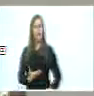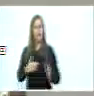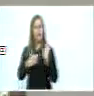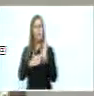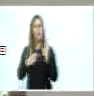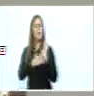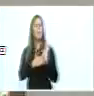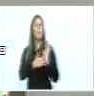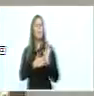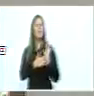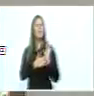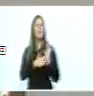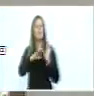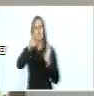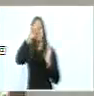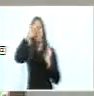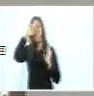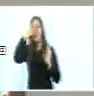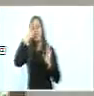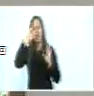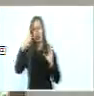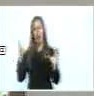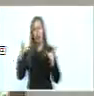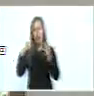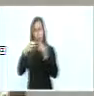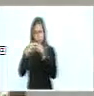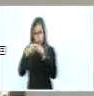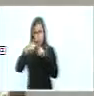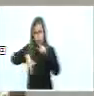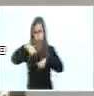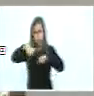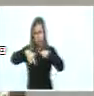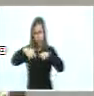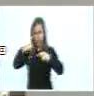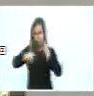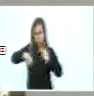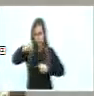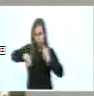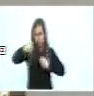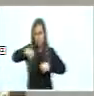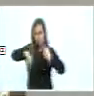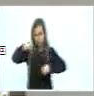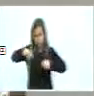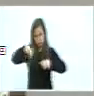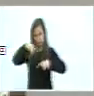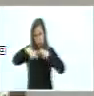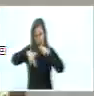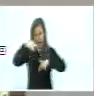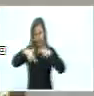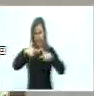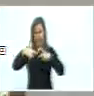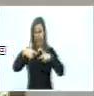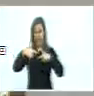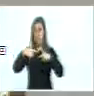dele foi criar um grupo de trabalho para discutir um grupo de trabalho que foi criado em